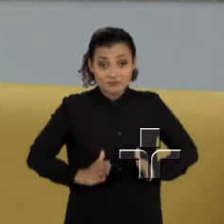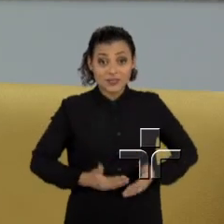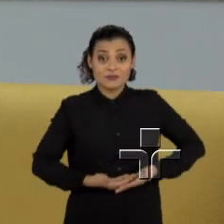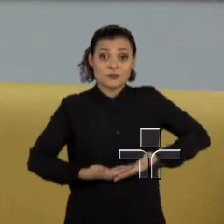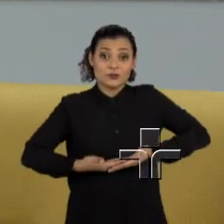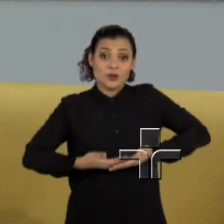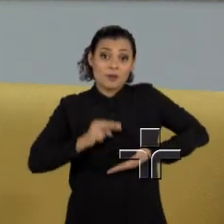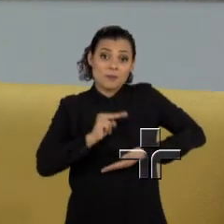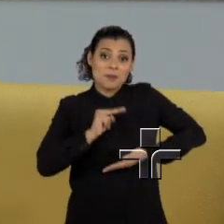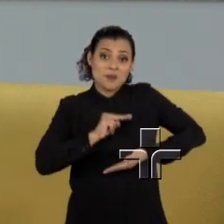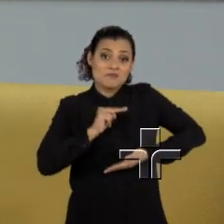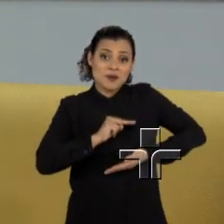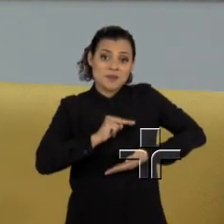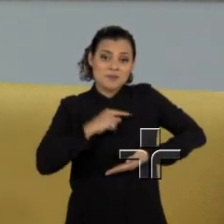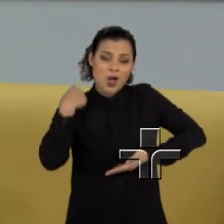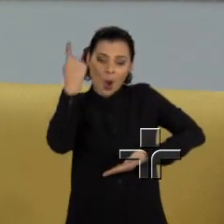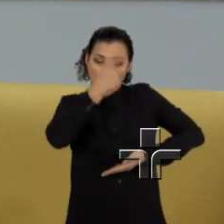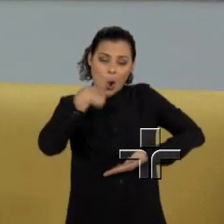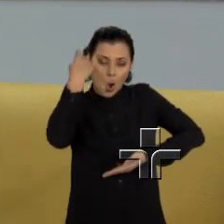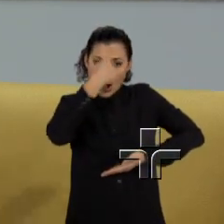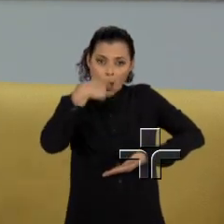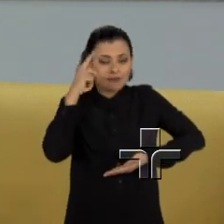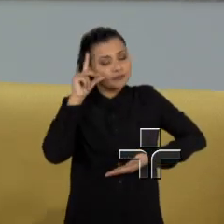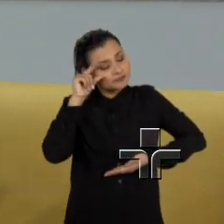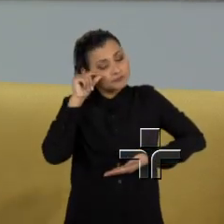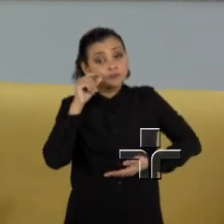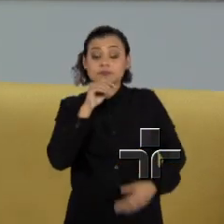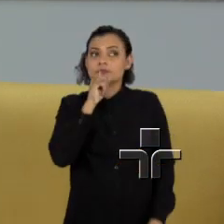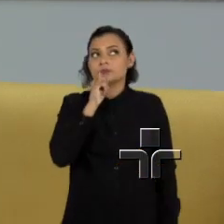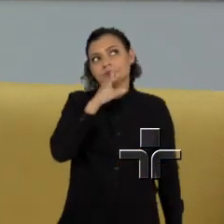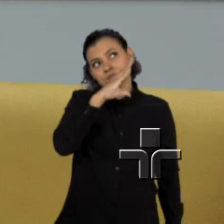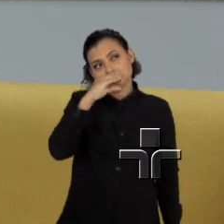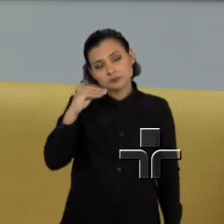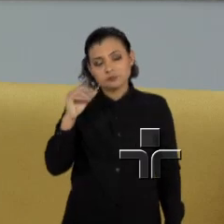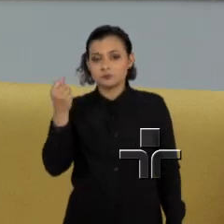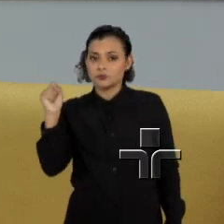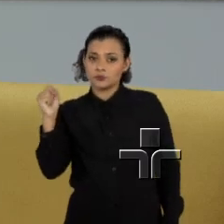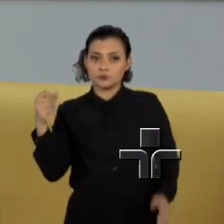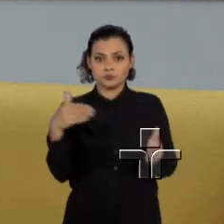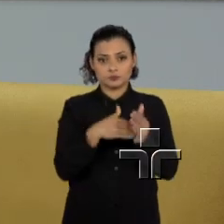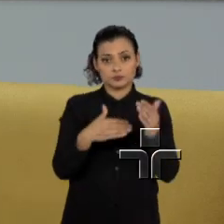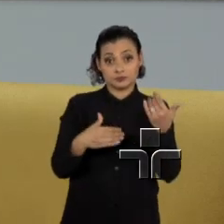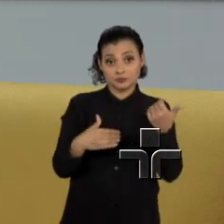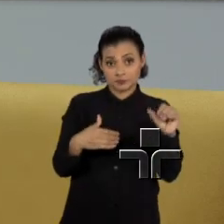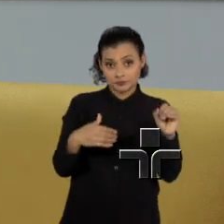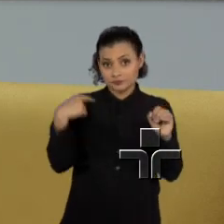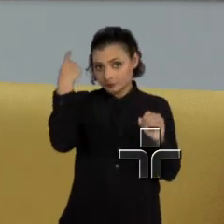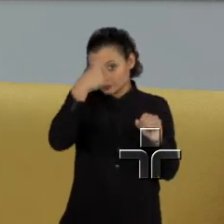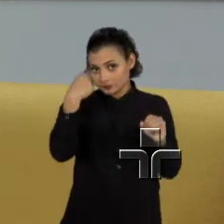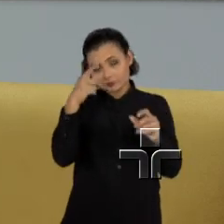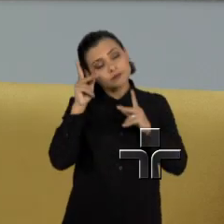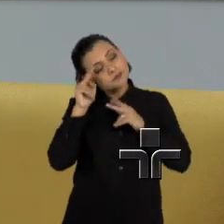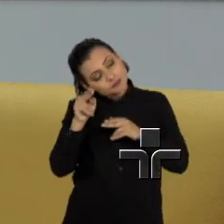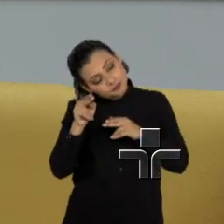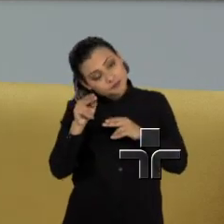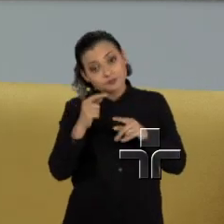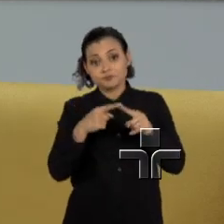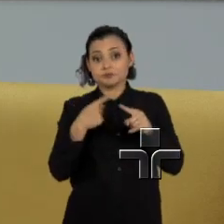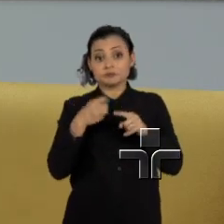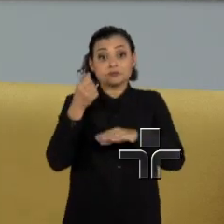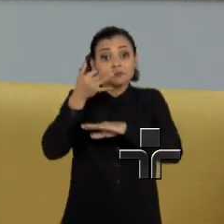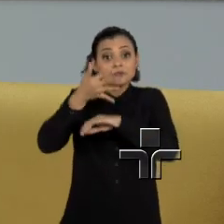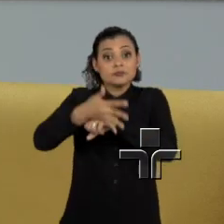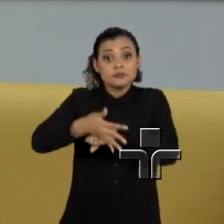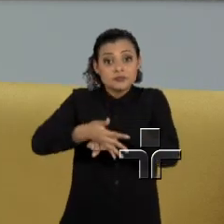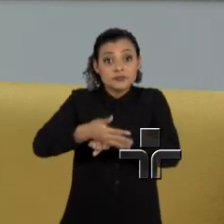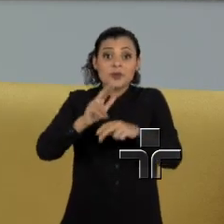esse sono, porque são mais horas. Um adolescente que durma entre 8 e 10 horas, ele ser privado, porque ele vai dormir de